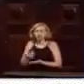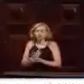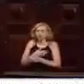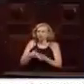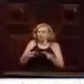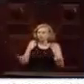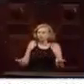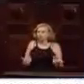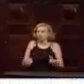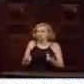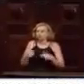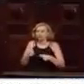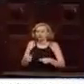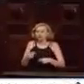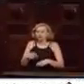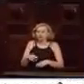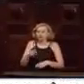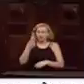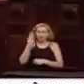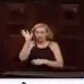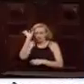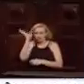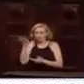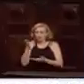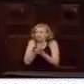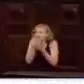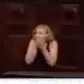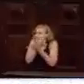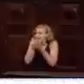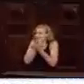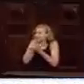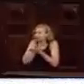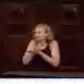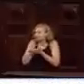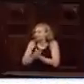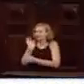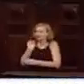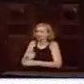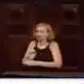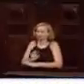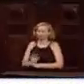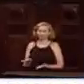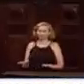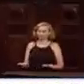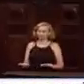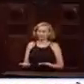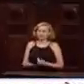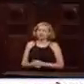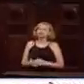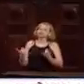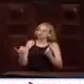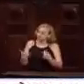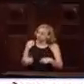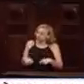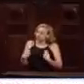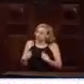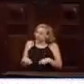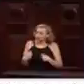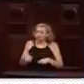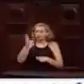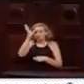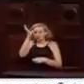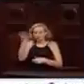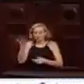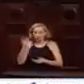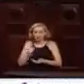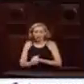decisão equivocada. Não resolve um problema que custa muito caro para ser resolvido, mas que precisa ser